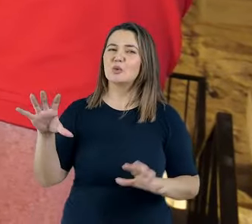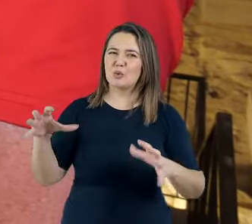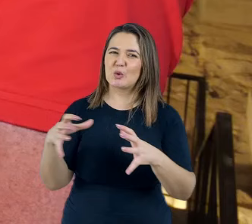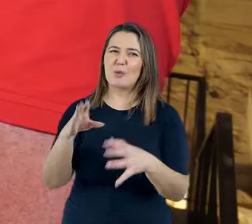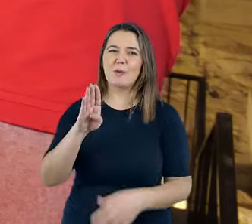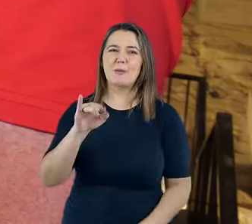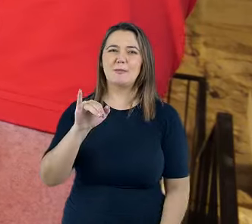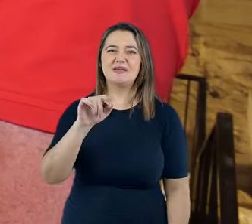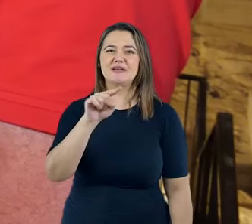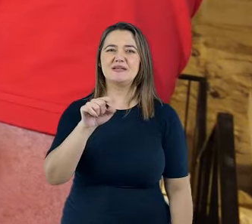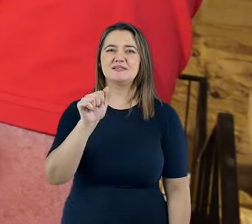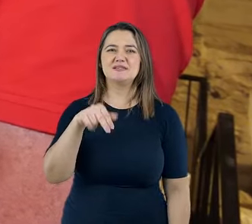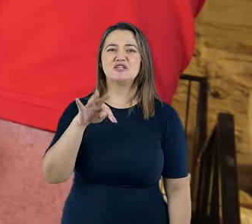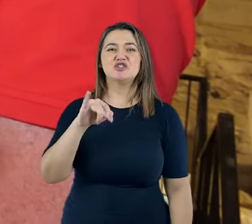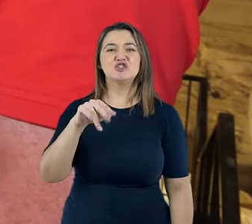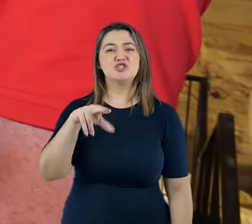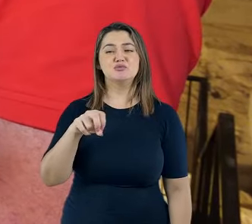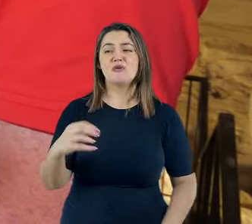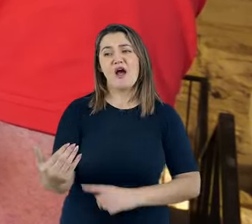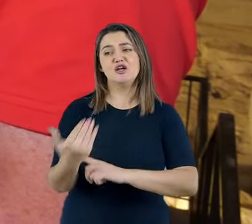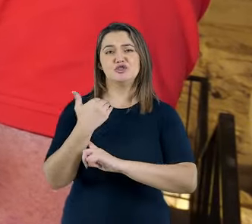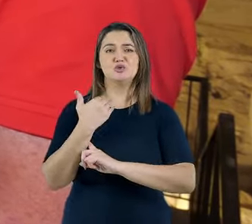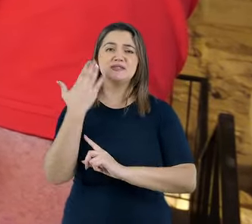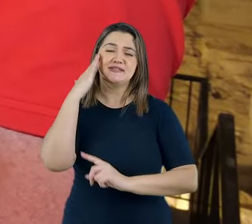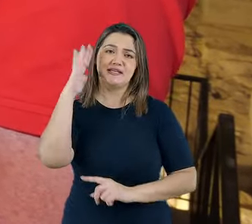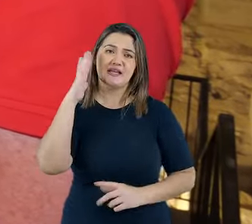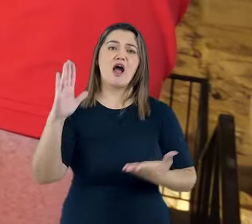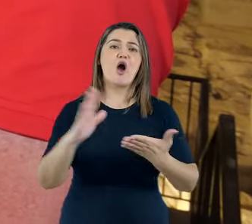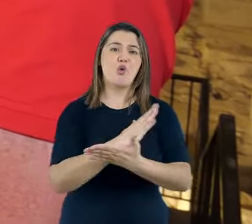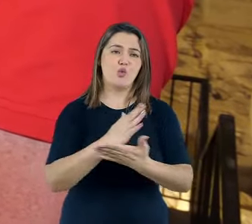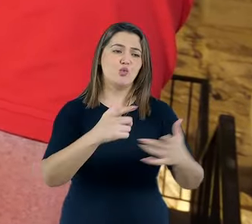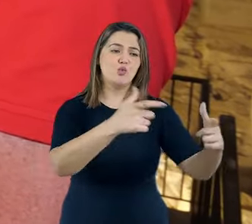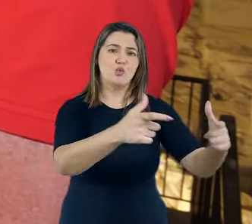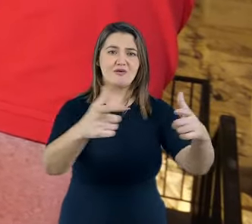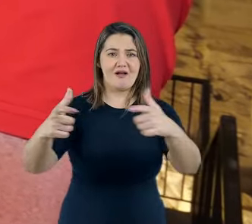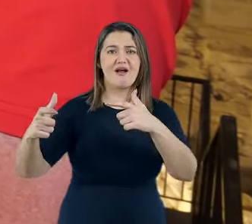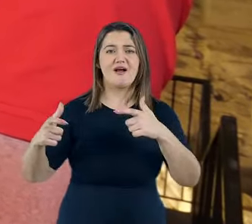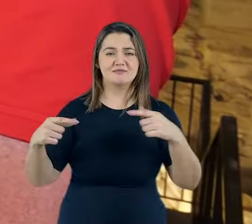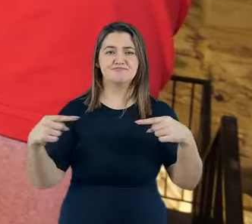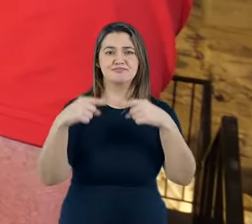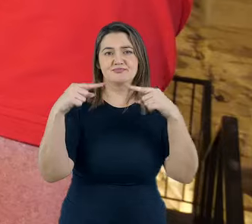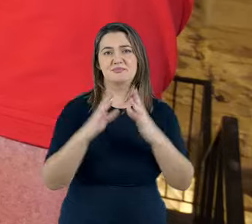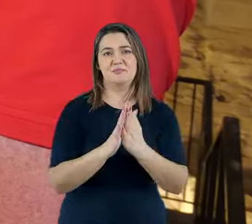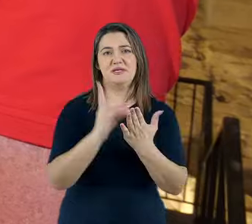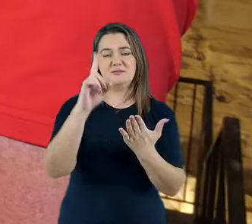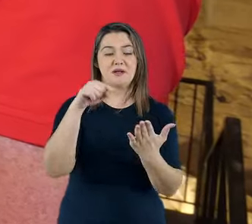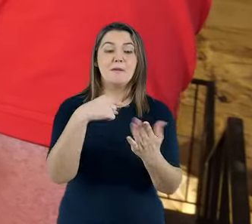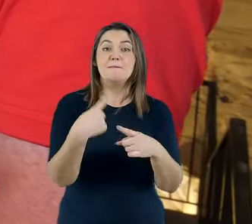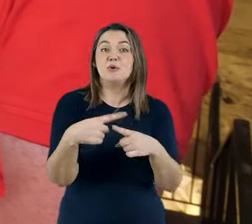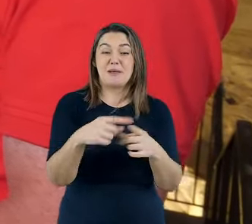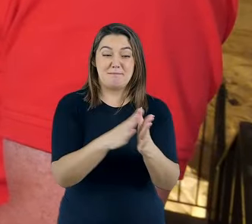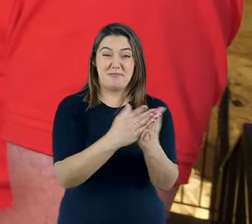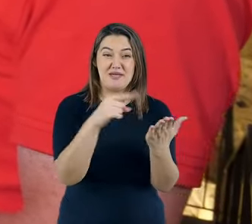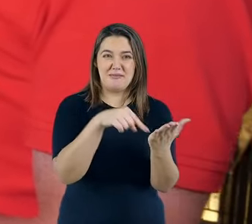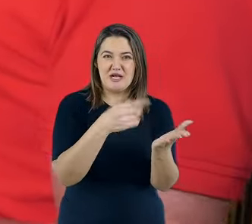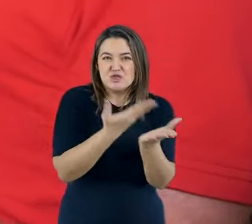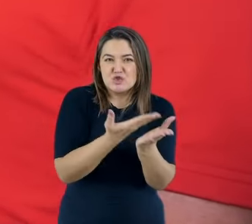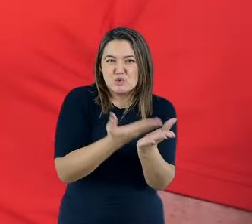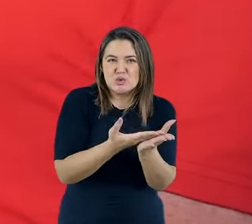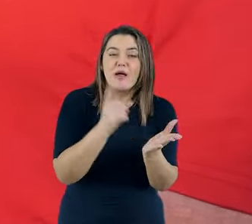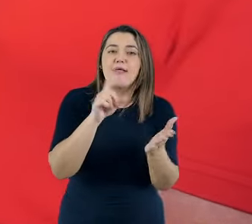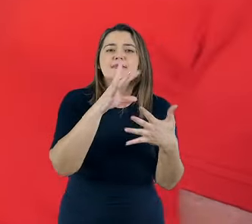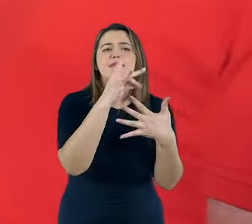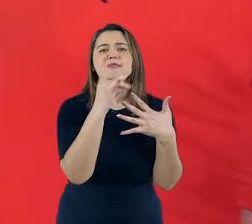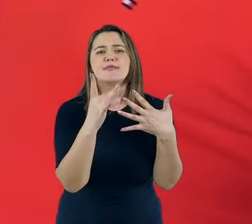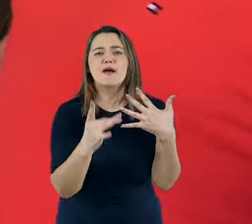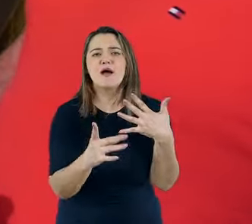oferecem então, informações que ajudam na identificação e mapeamento de alguns sítios bíblicos. Como você vê, o estudo da Bíblia é um estudo muito detalhado,